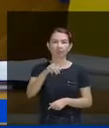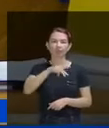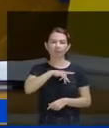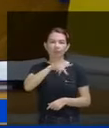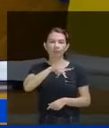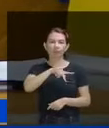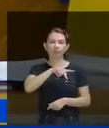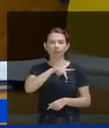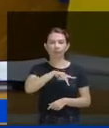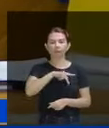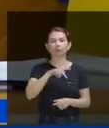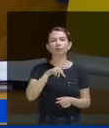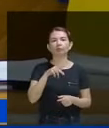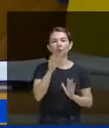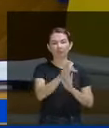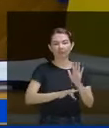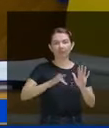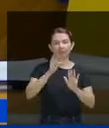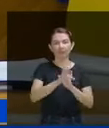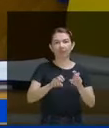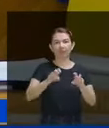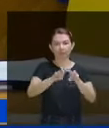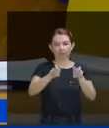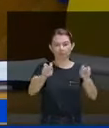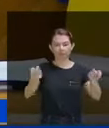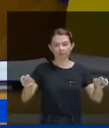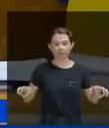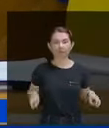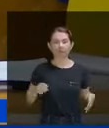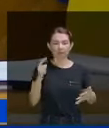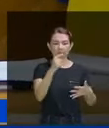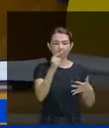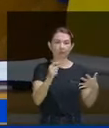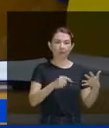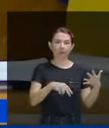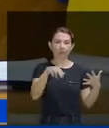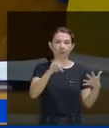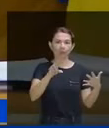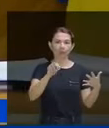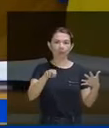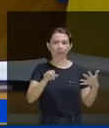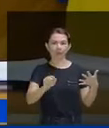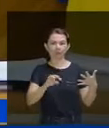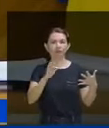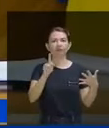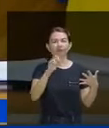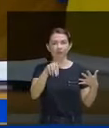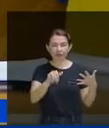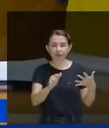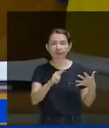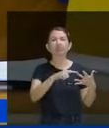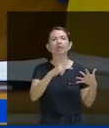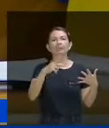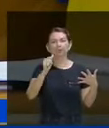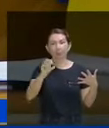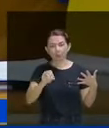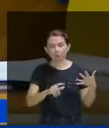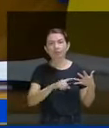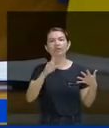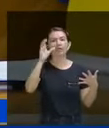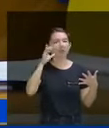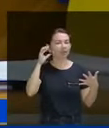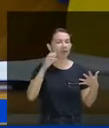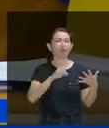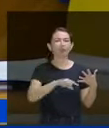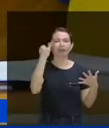Público Federal, e comporão a turma julgadora os juízes Normande Souza, Tina Souza, Paola Santos, Carmo Antônio e